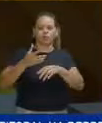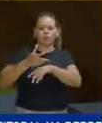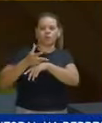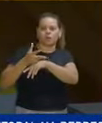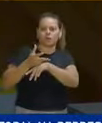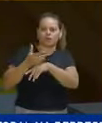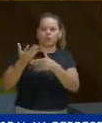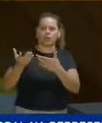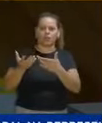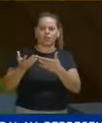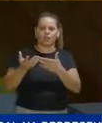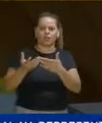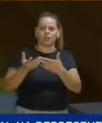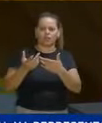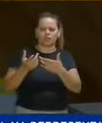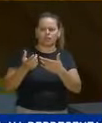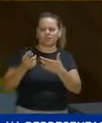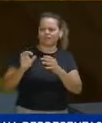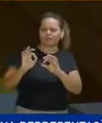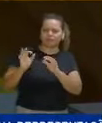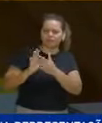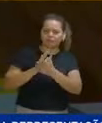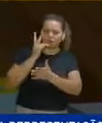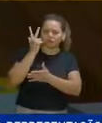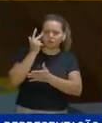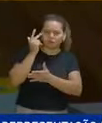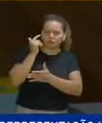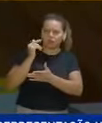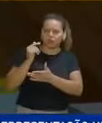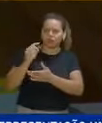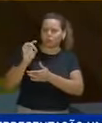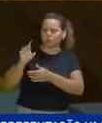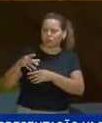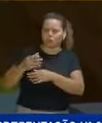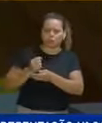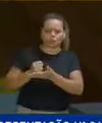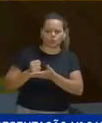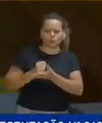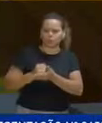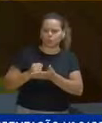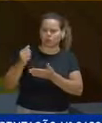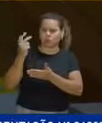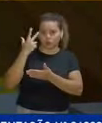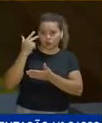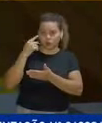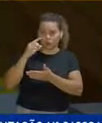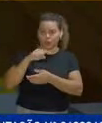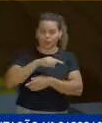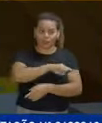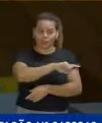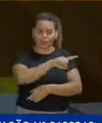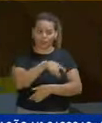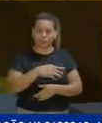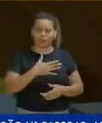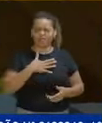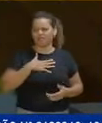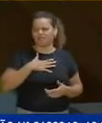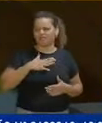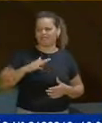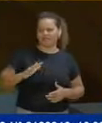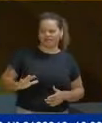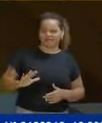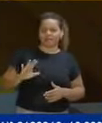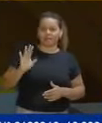agravante, eles não extrapolam os limites da mera crítica política, demonstrando apenas a insatisfação com a gestão do Executivo